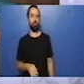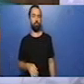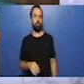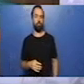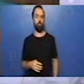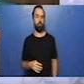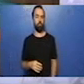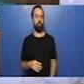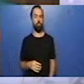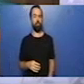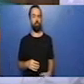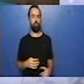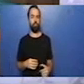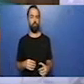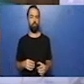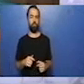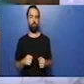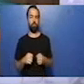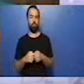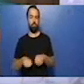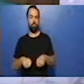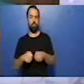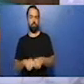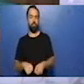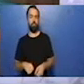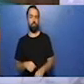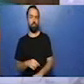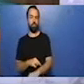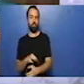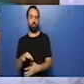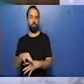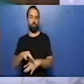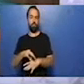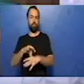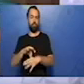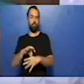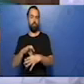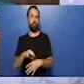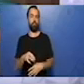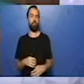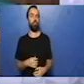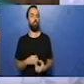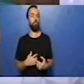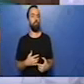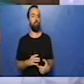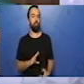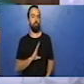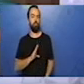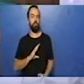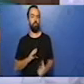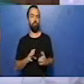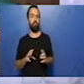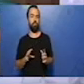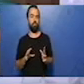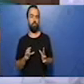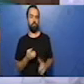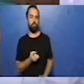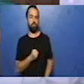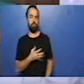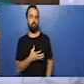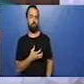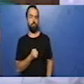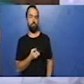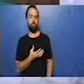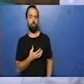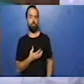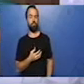começa a danificar o tecido cardíaco e reduz a capacidade do coração de bombear sangue. Fica cada vez mais difícil, ele